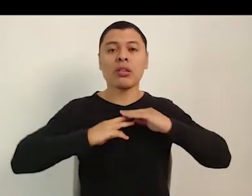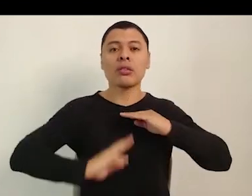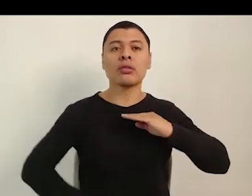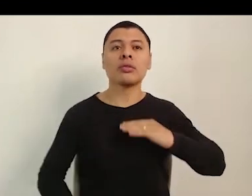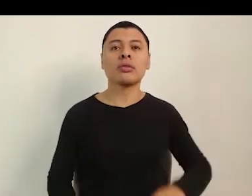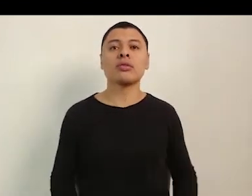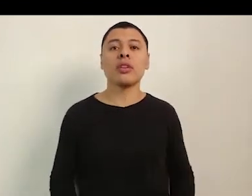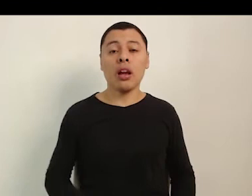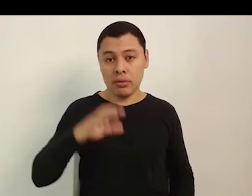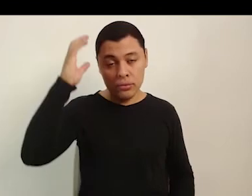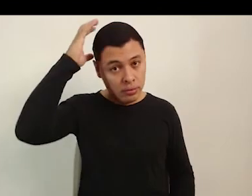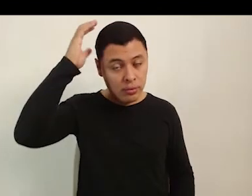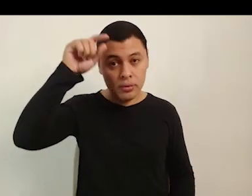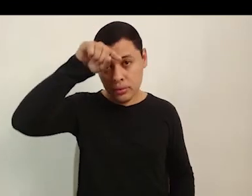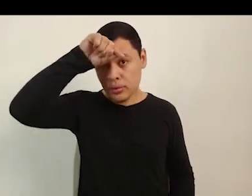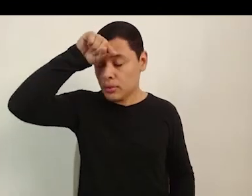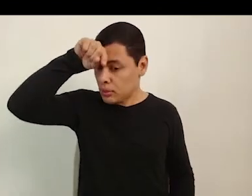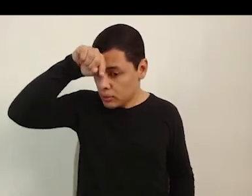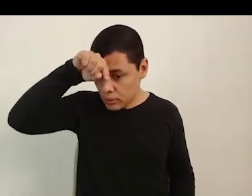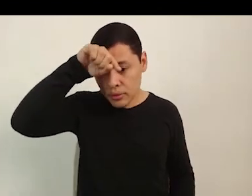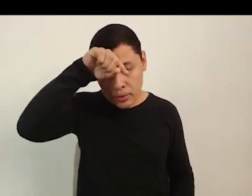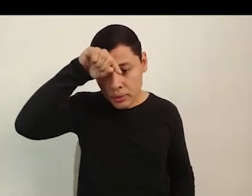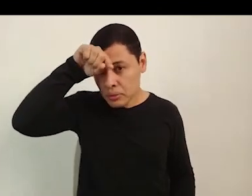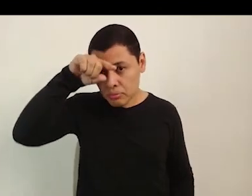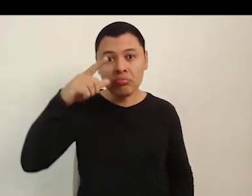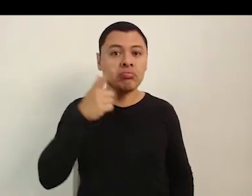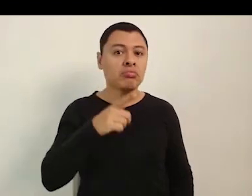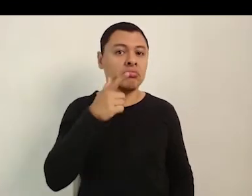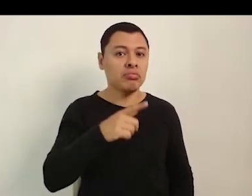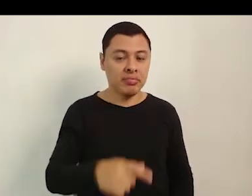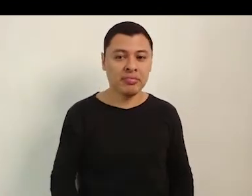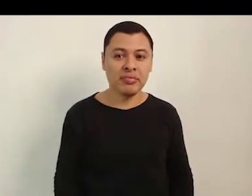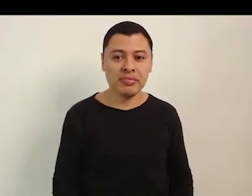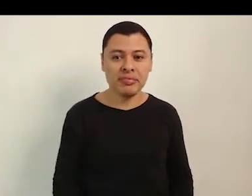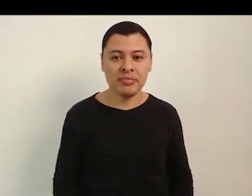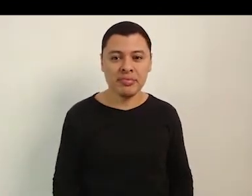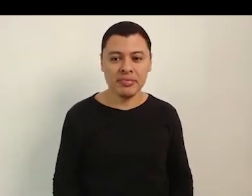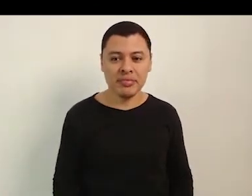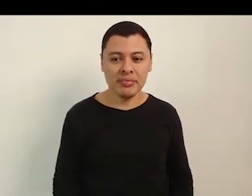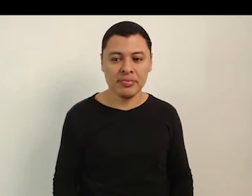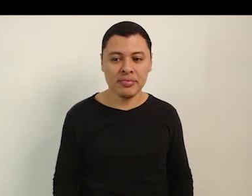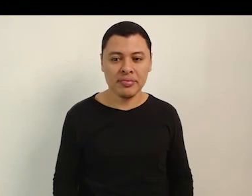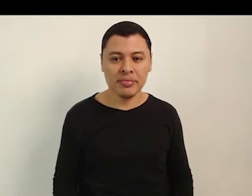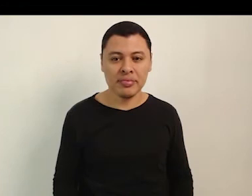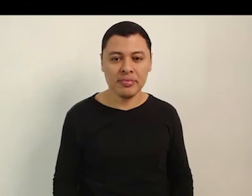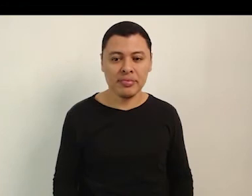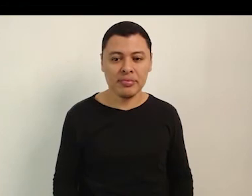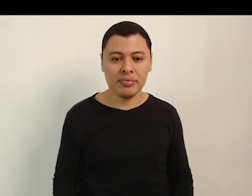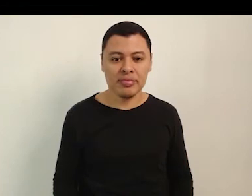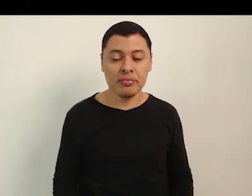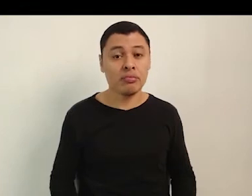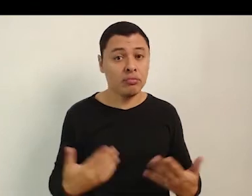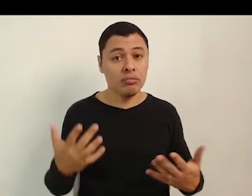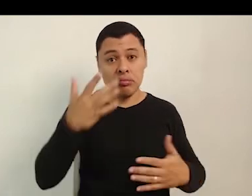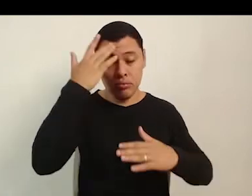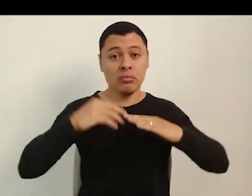ali da cabeça que ele acaba fazendo junto desse acessório. Exato. Ou seja, pessoas